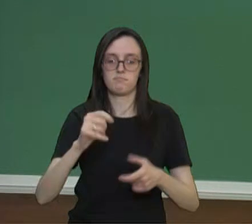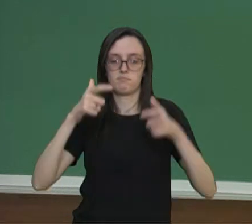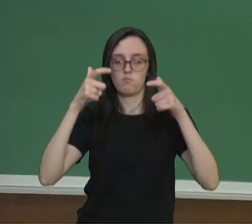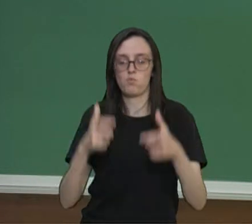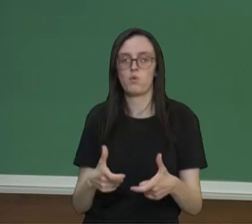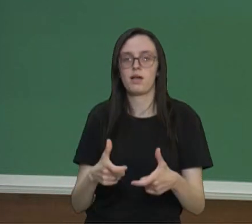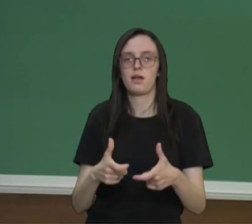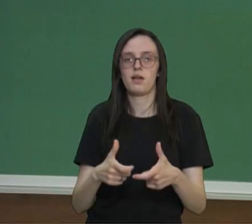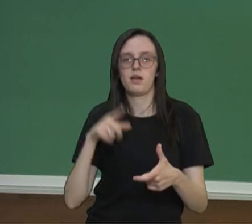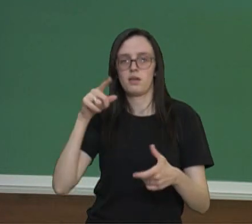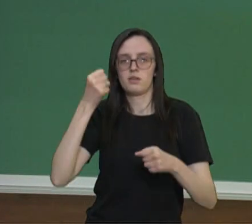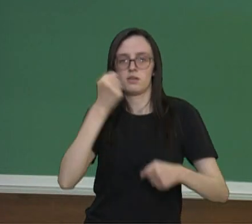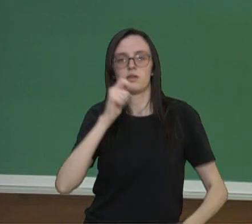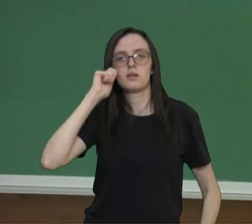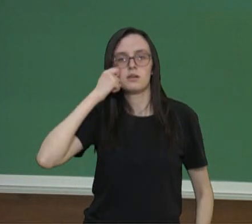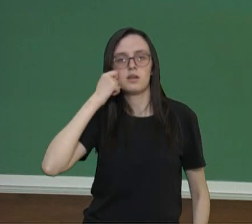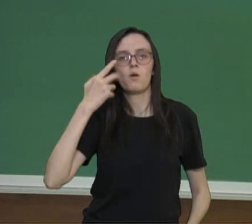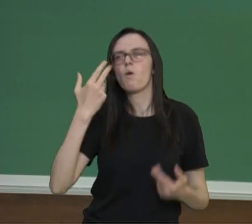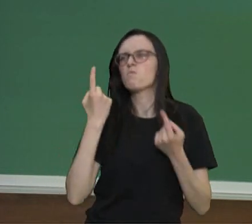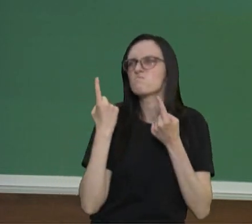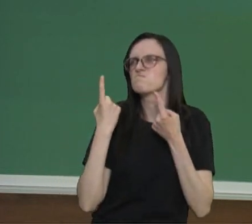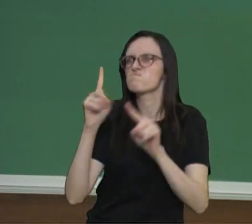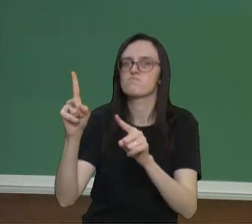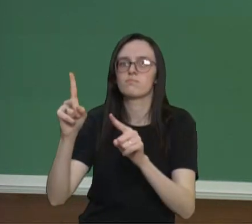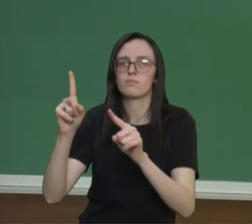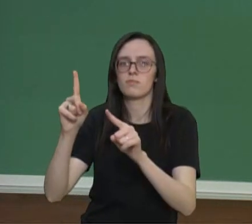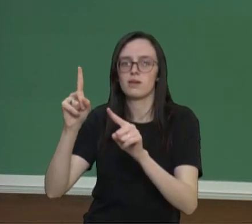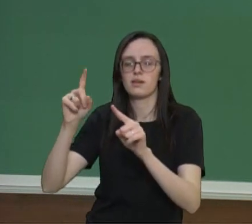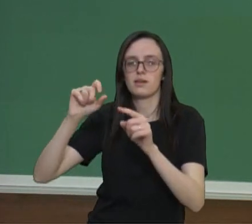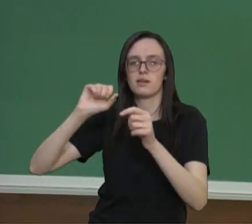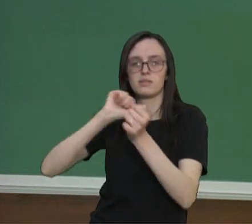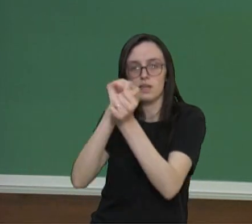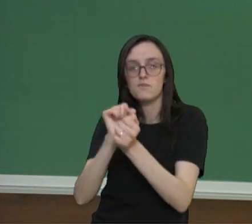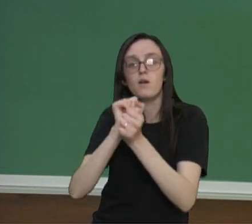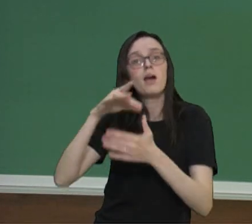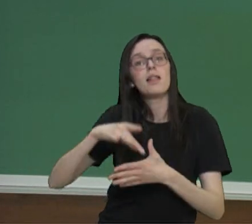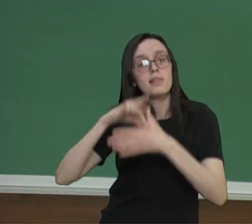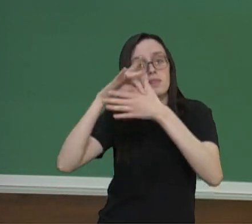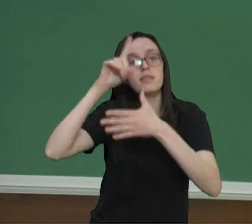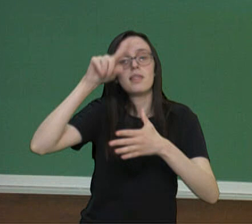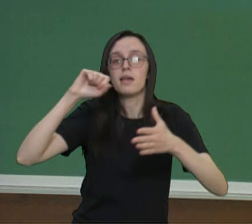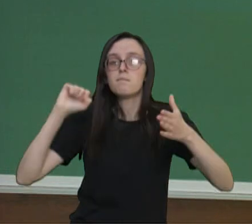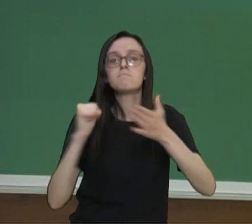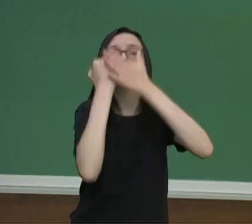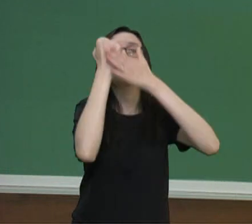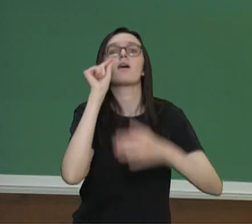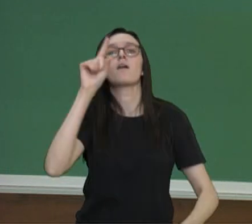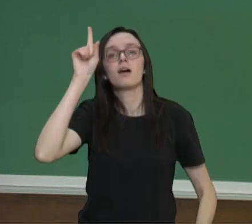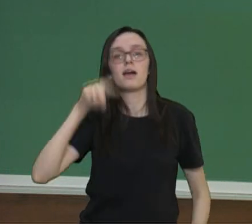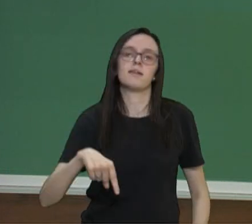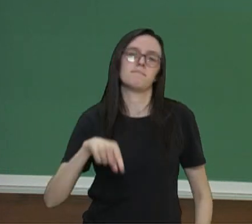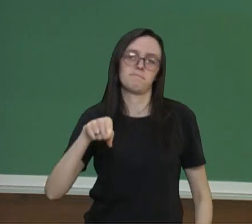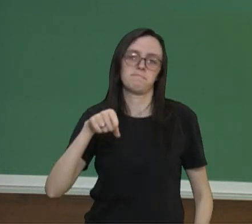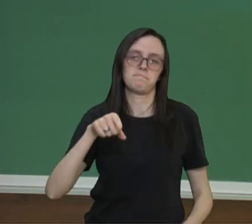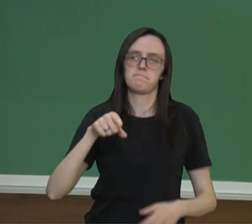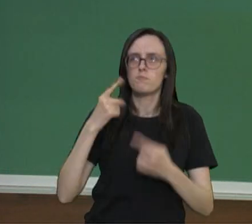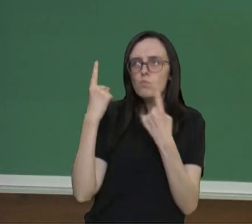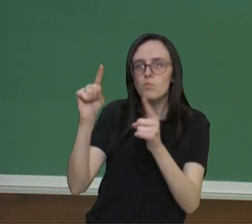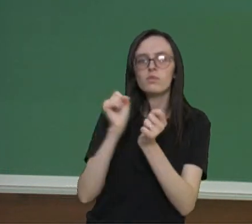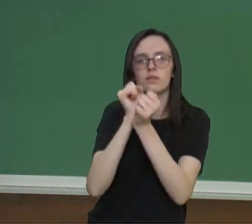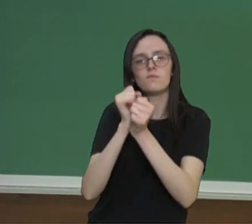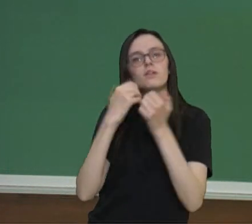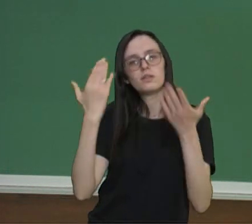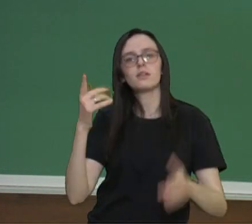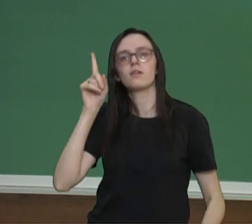é símbolo da resistência à escravidão, o líder do Quilombo dos Palmares é o símbolo maior dessa resistência. Então, por isso